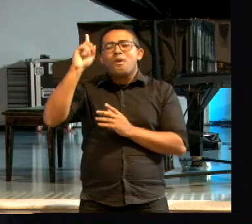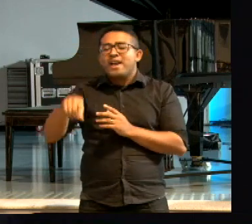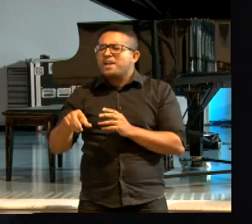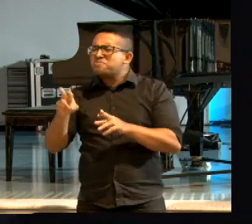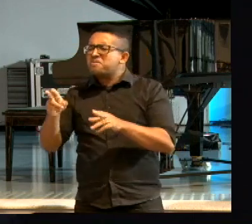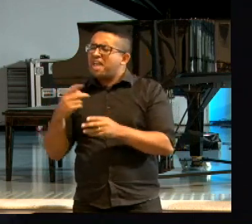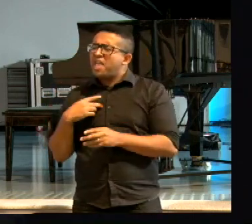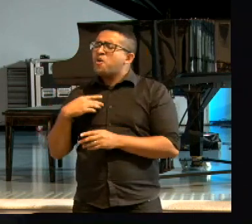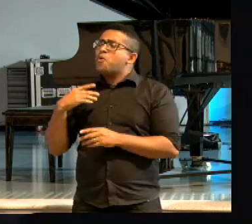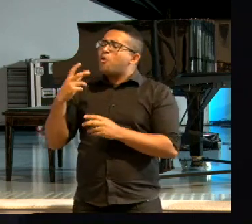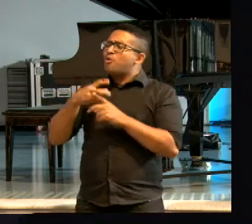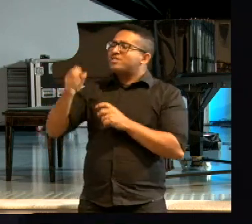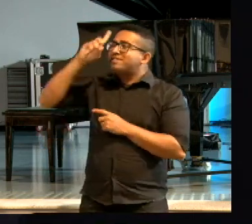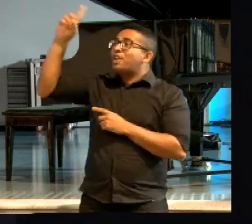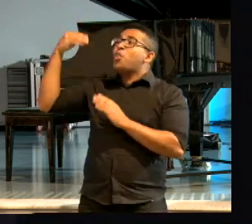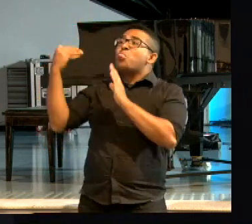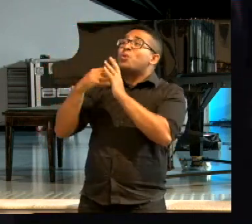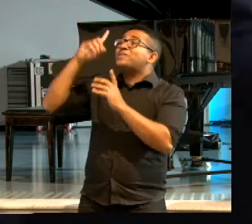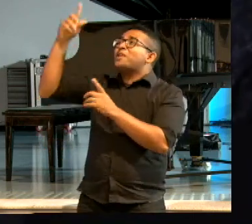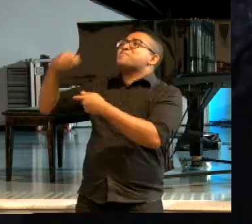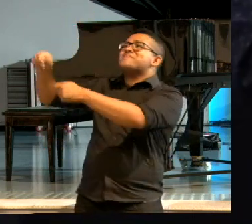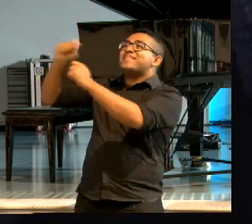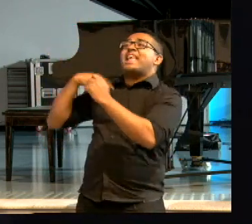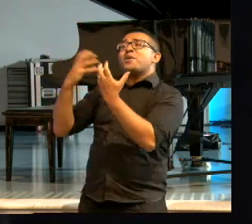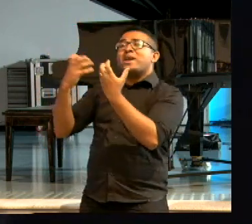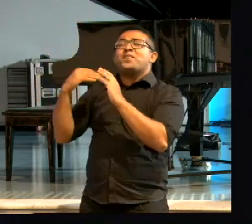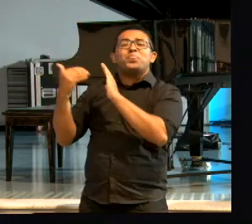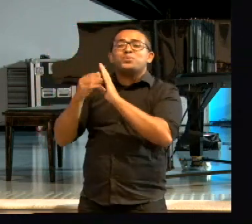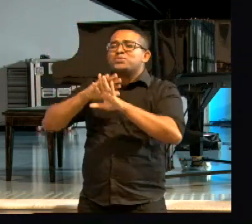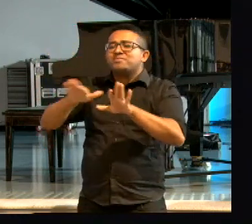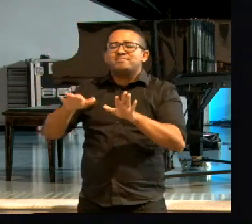através do qual eu consigo de Deus tudo aquilo que eu quero.